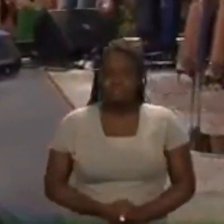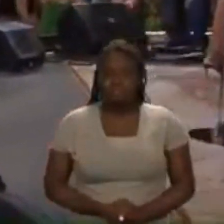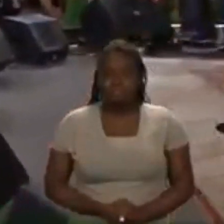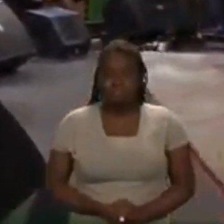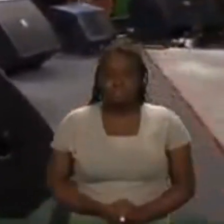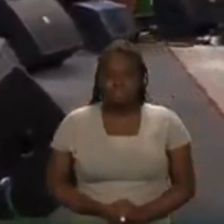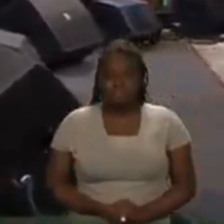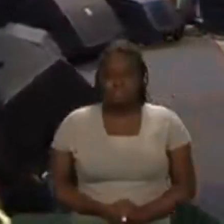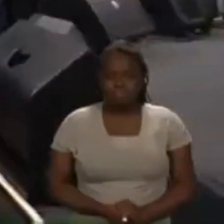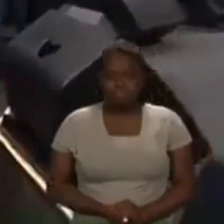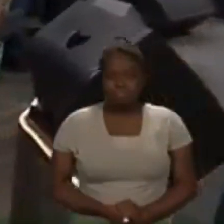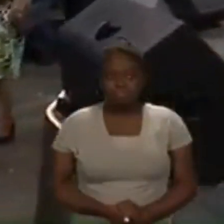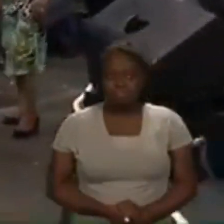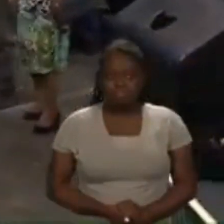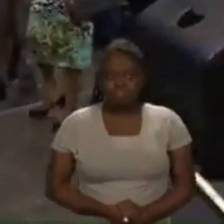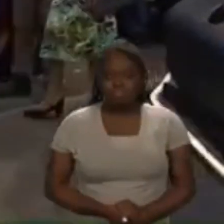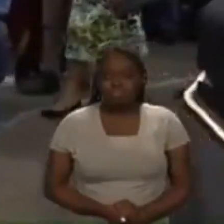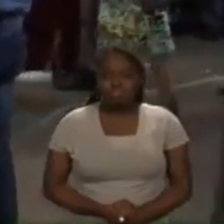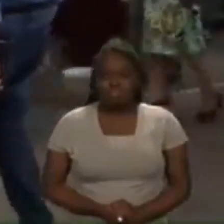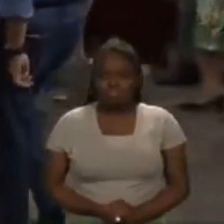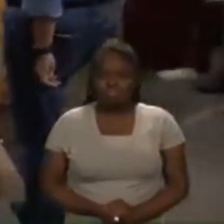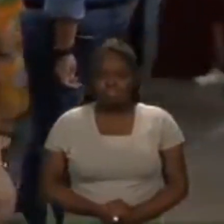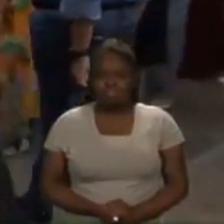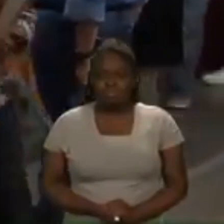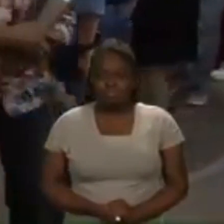Levante as suas mãos.